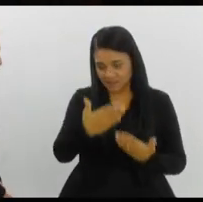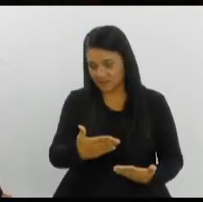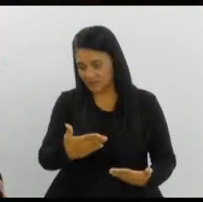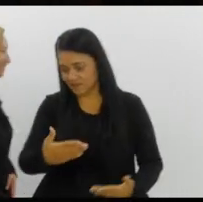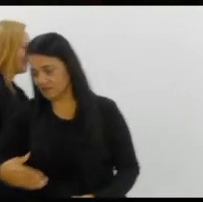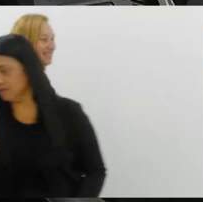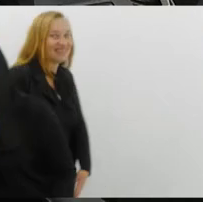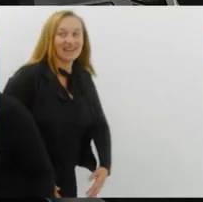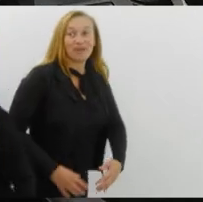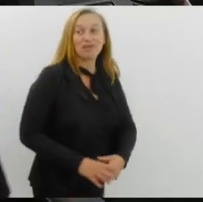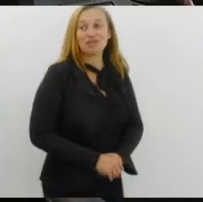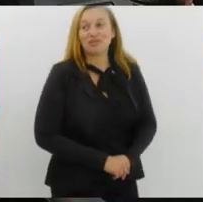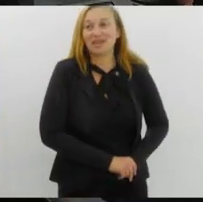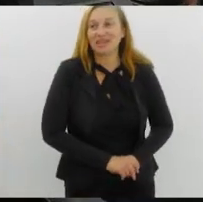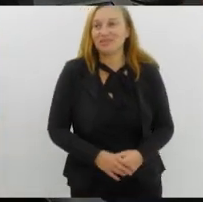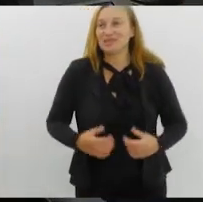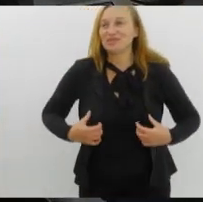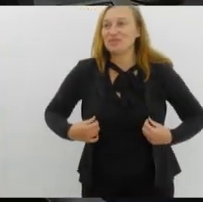casa. Muito obrigado.